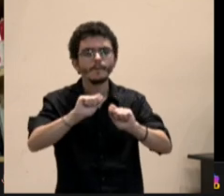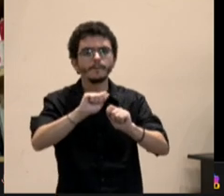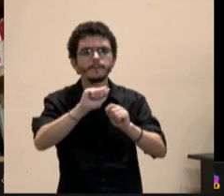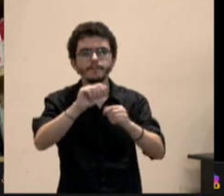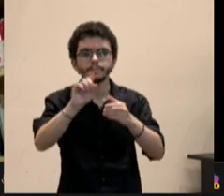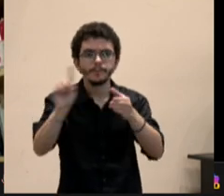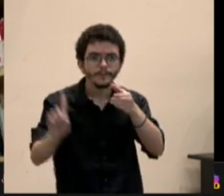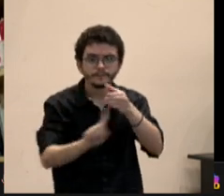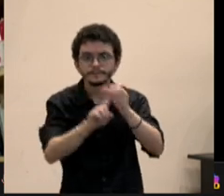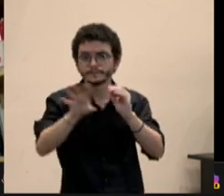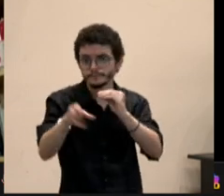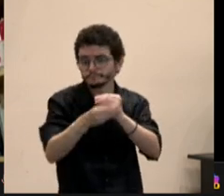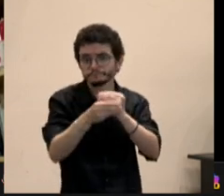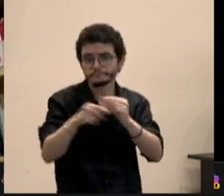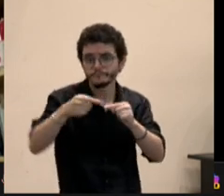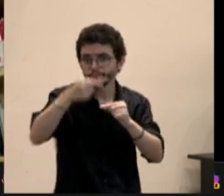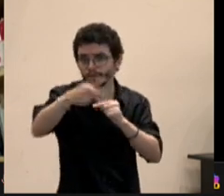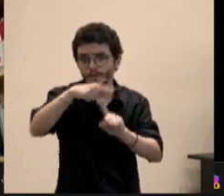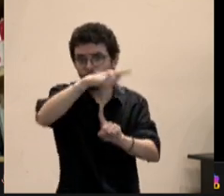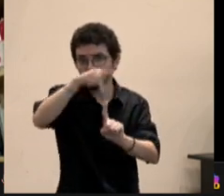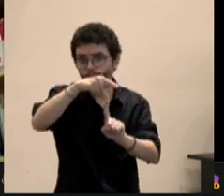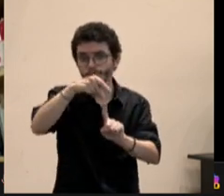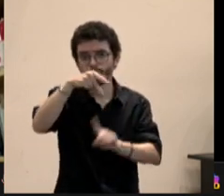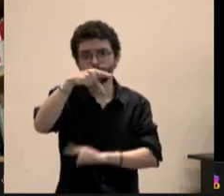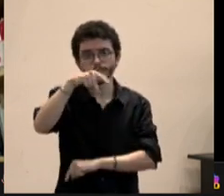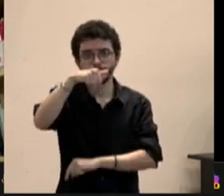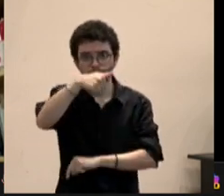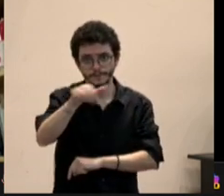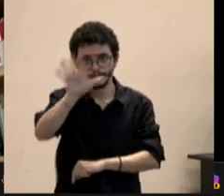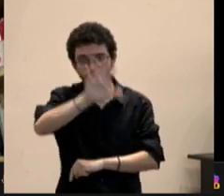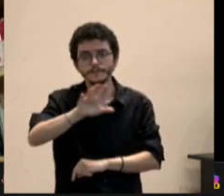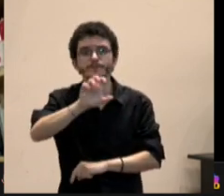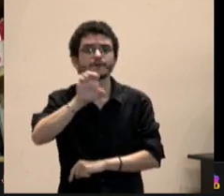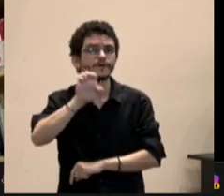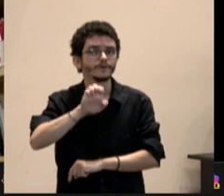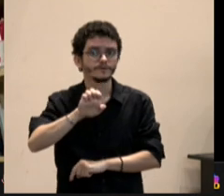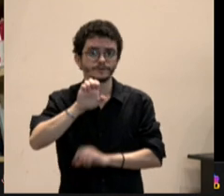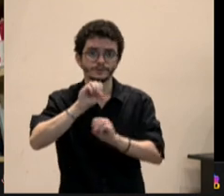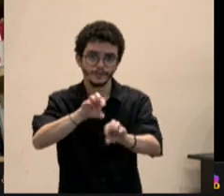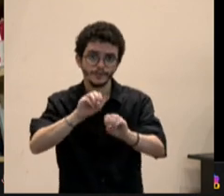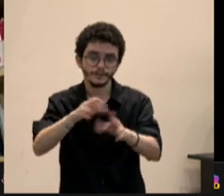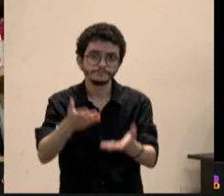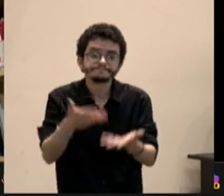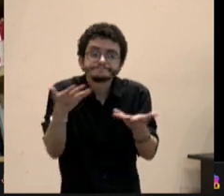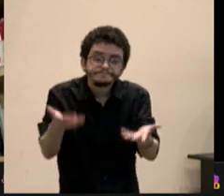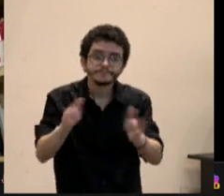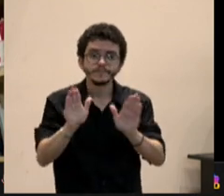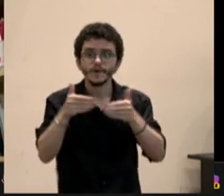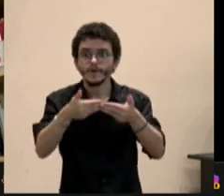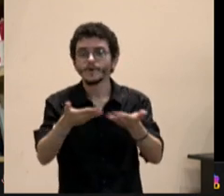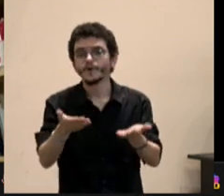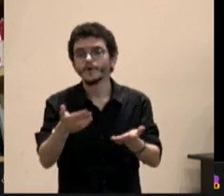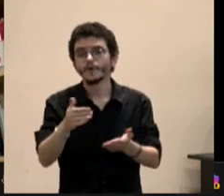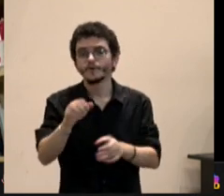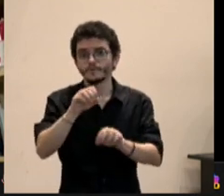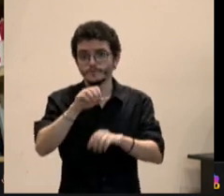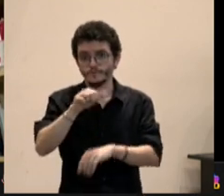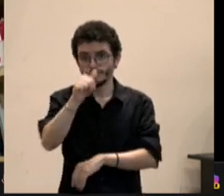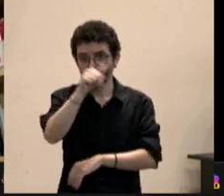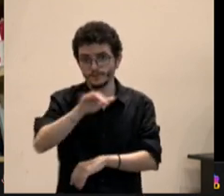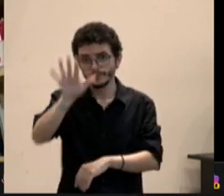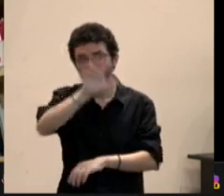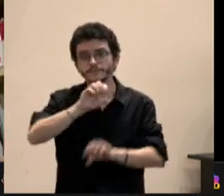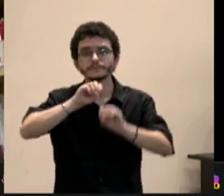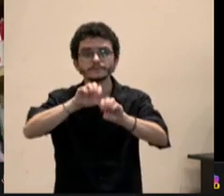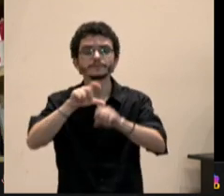o próximo Plano Nacional de Educação. Bom, enquanto Fórum Nacional de Educação, né, tivemos,